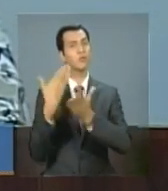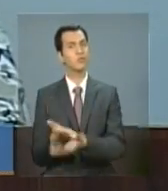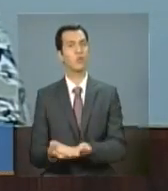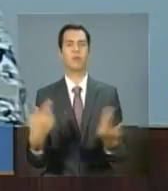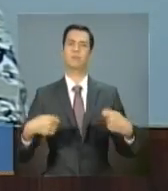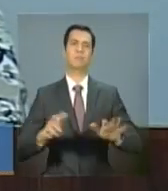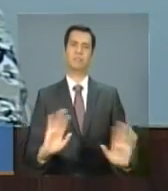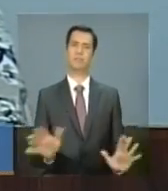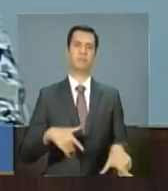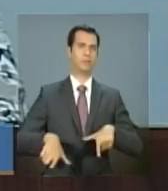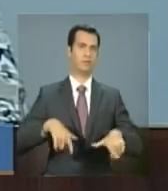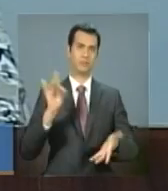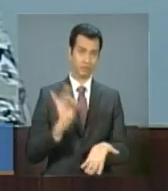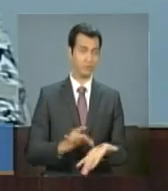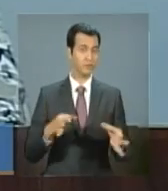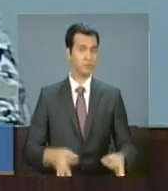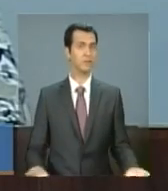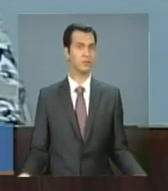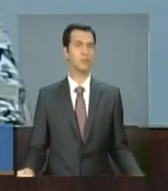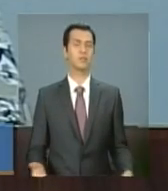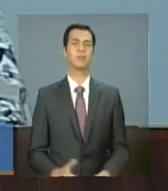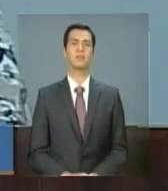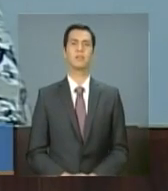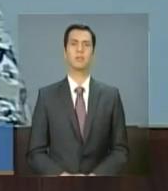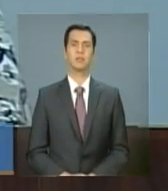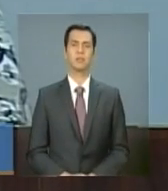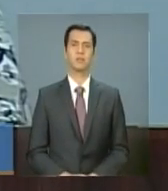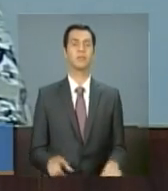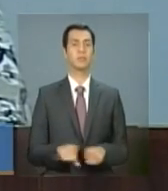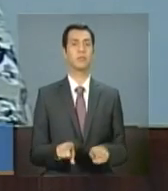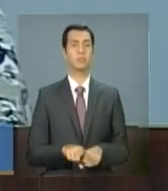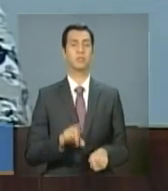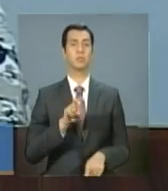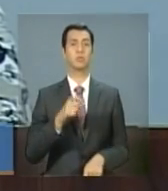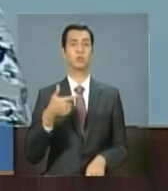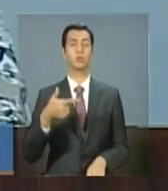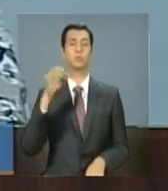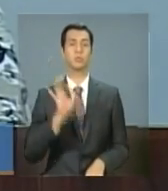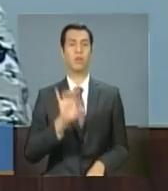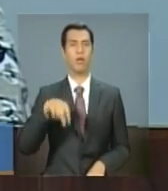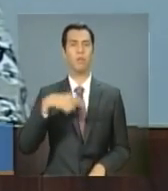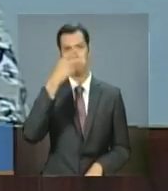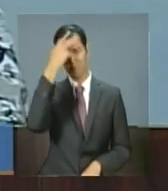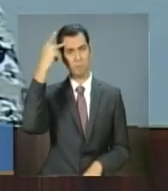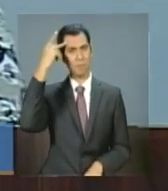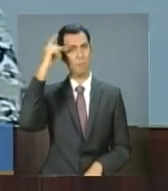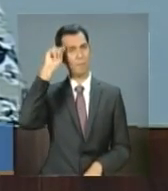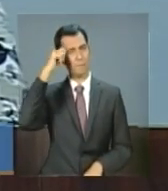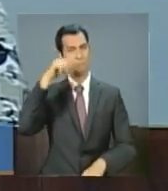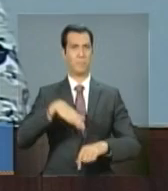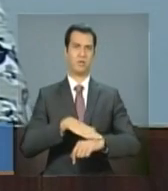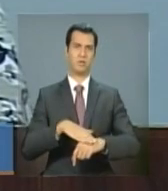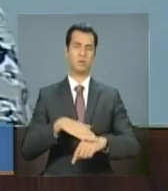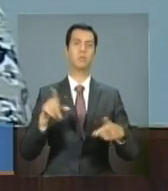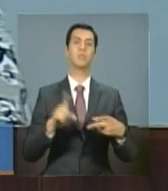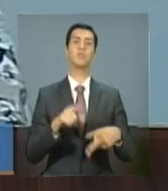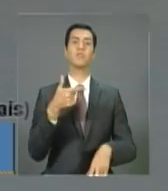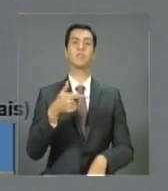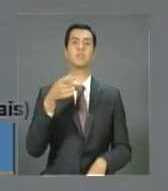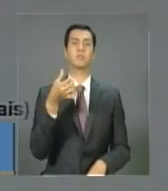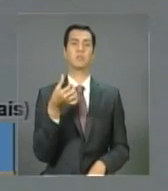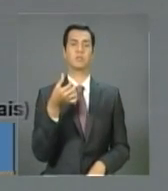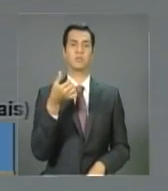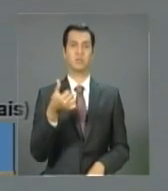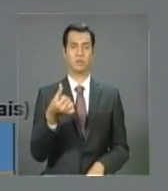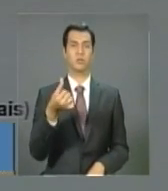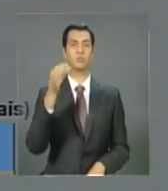71% dos brasileiros em situação de extrema pobreza são negros. E 26% são analfabetos, e os que não